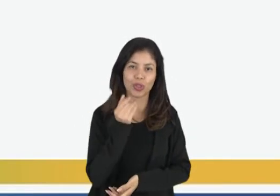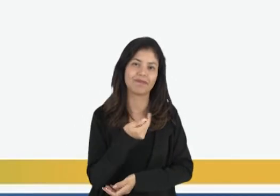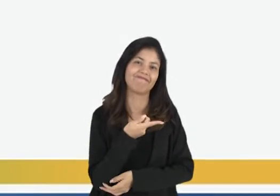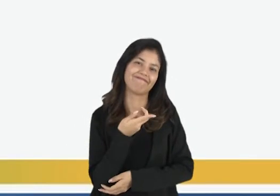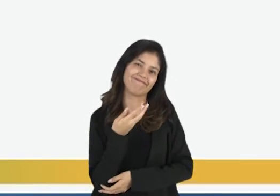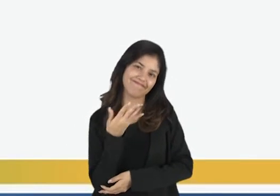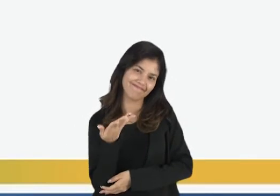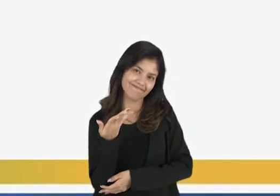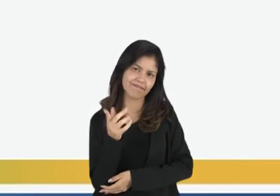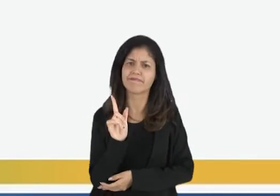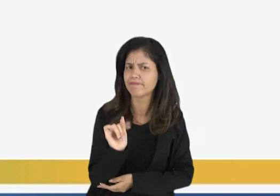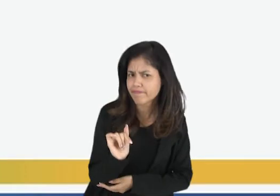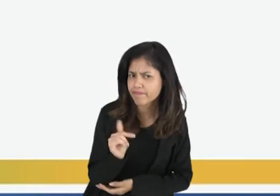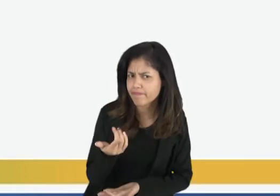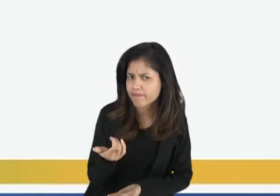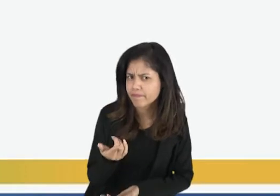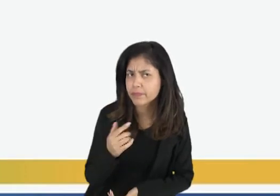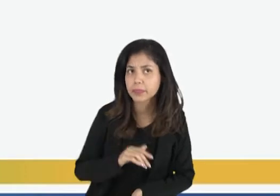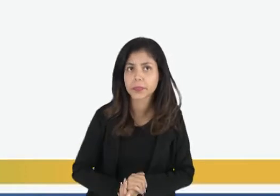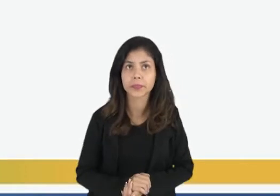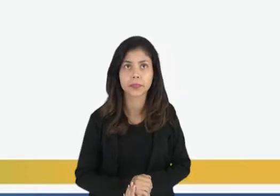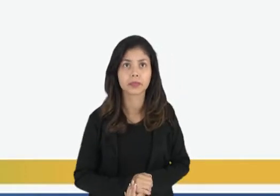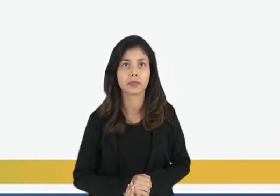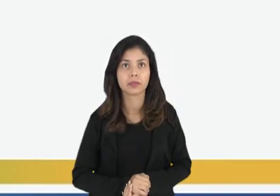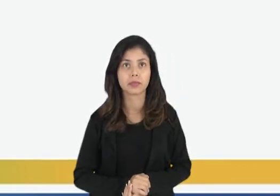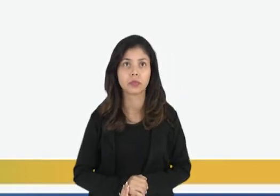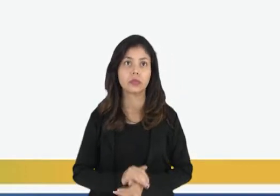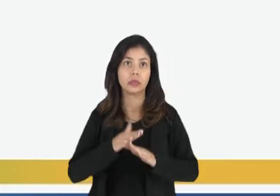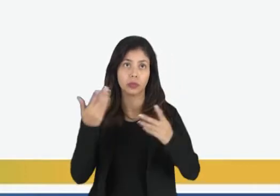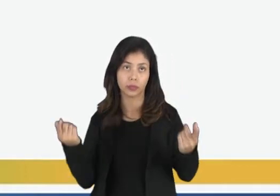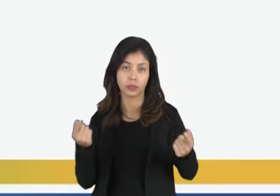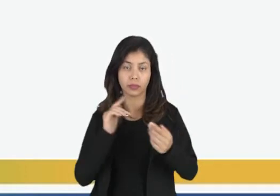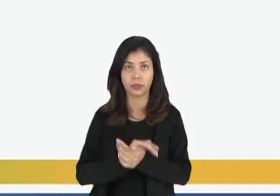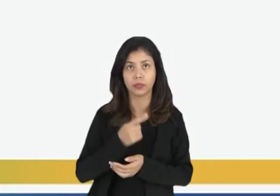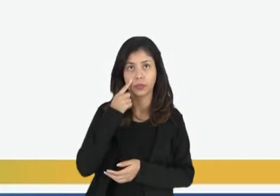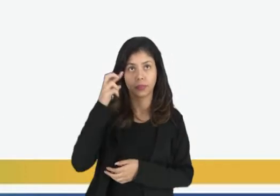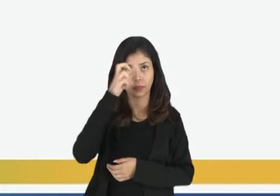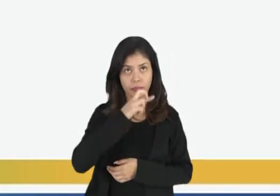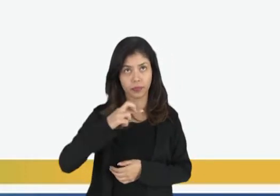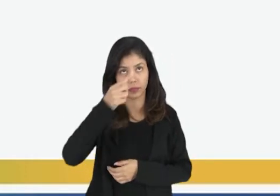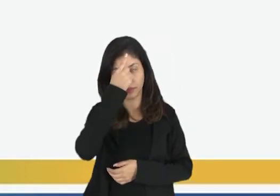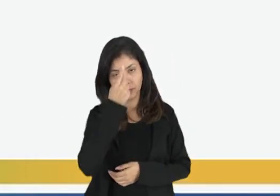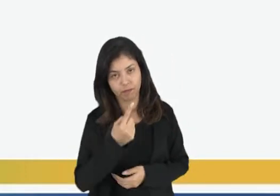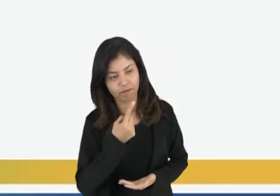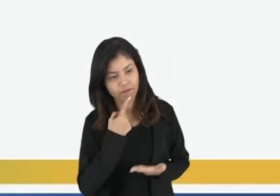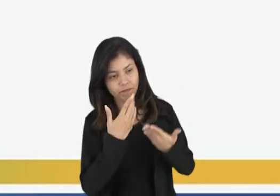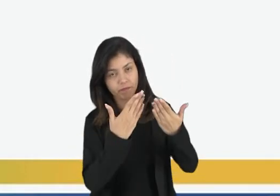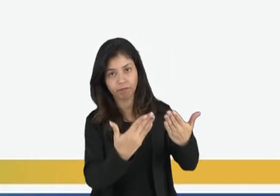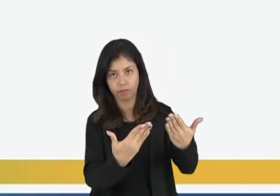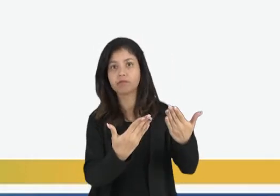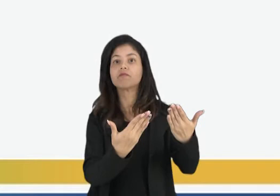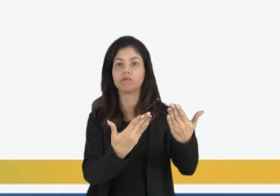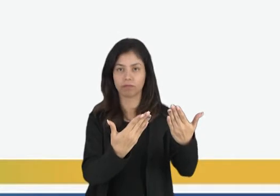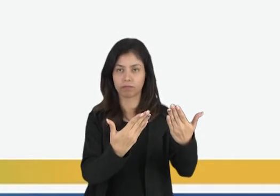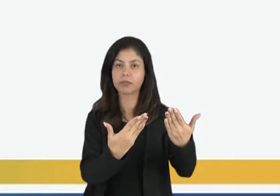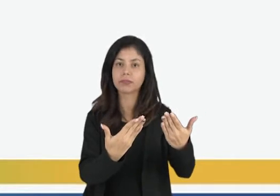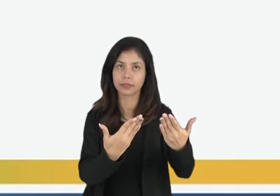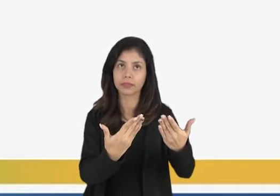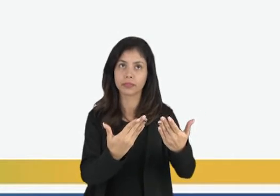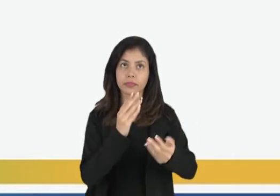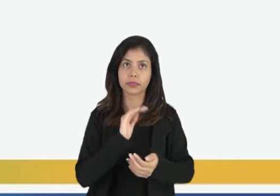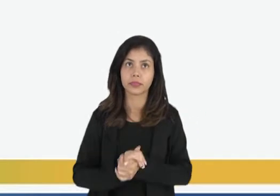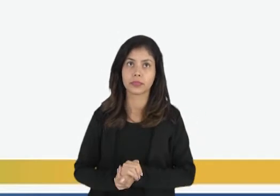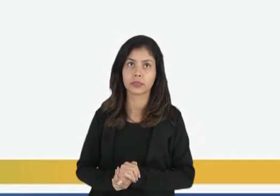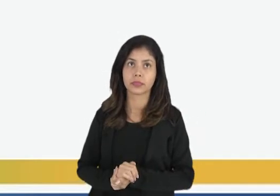contados. Será? Vamos ver algumas situações assim. Mas dê uma analisada primeiramente nessa figura que mostra a